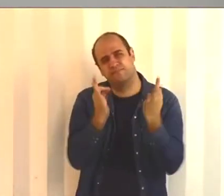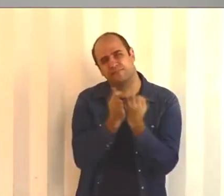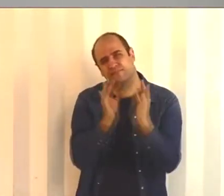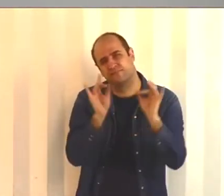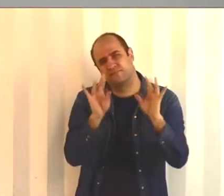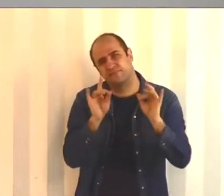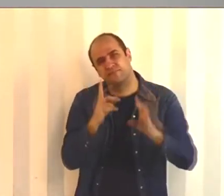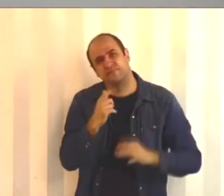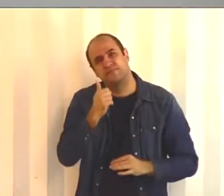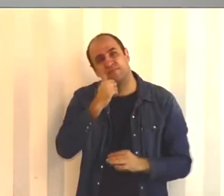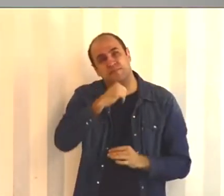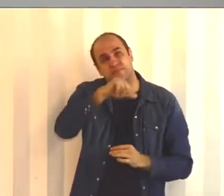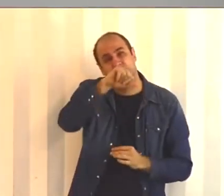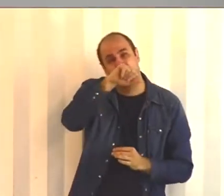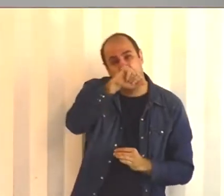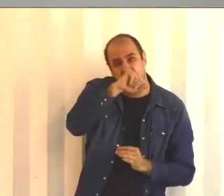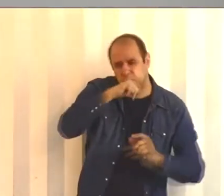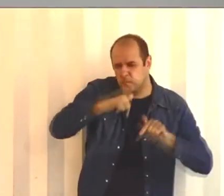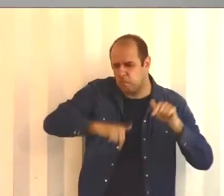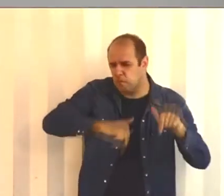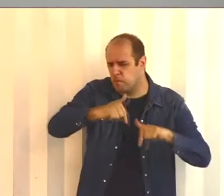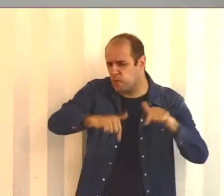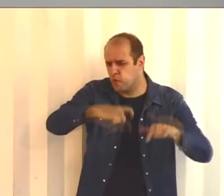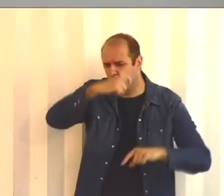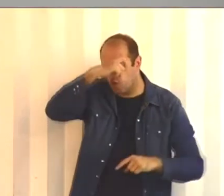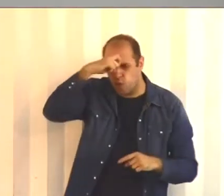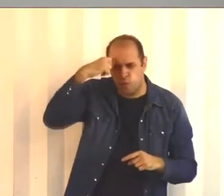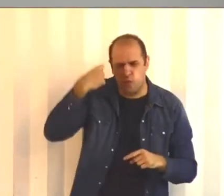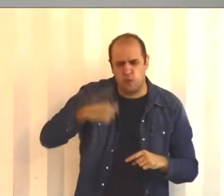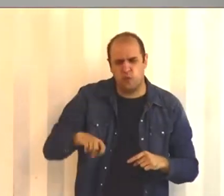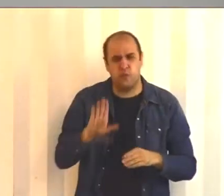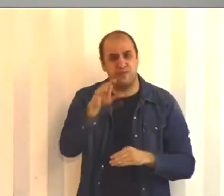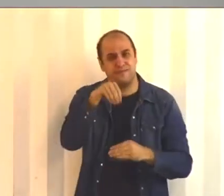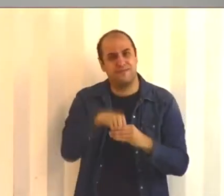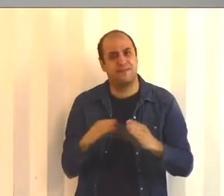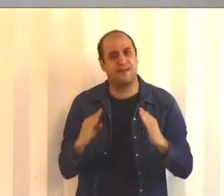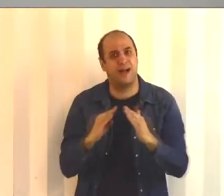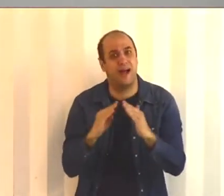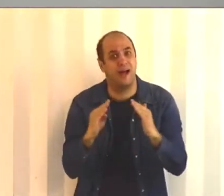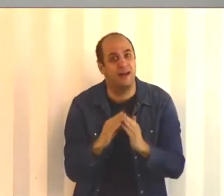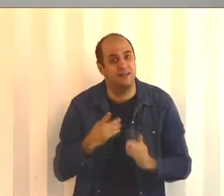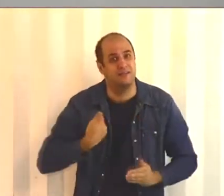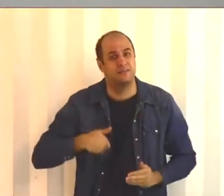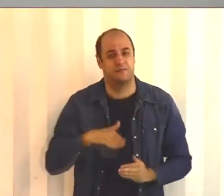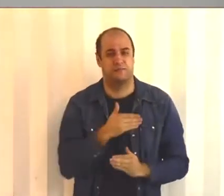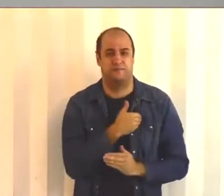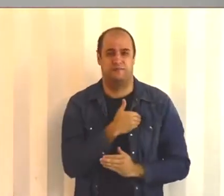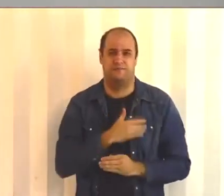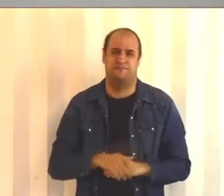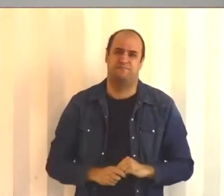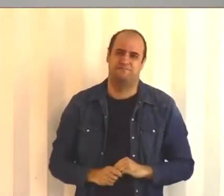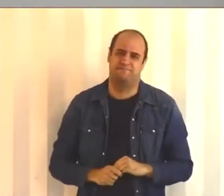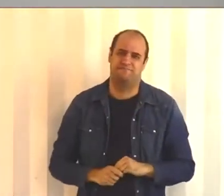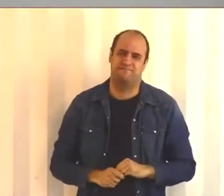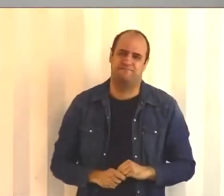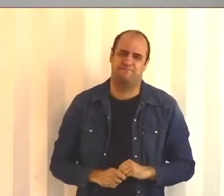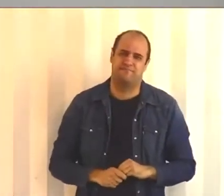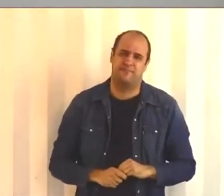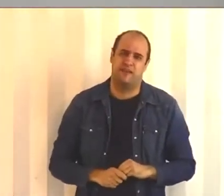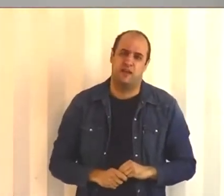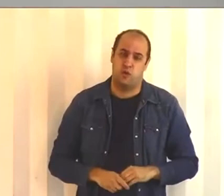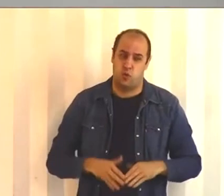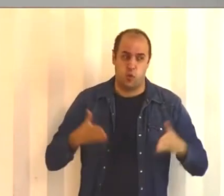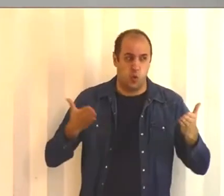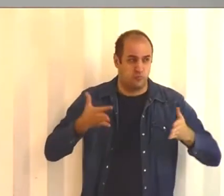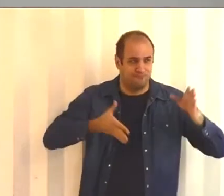por nossas mães, que têm um trabalho árduo dentro das nossas casas. O Ocidente também tem prejudicado um